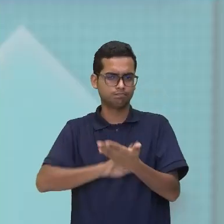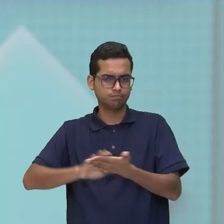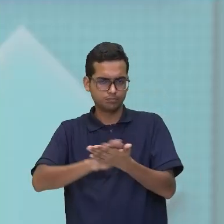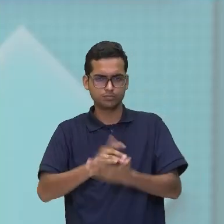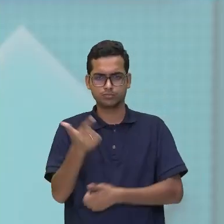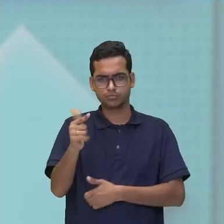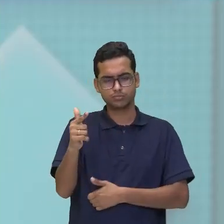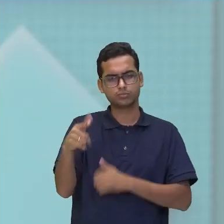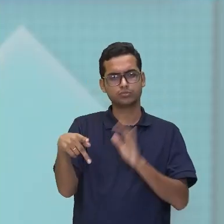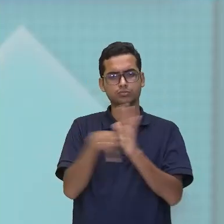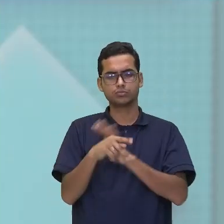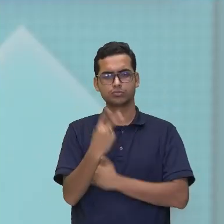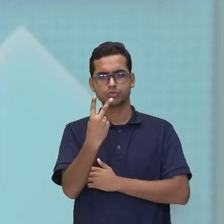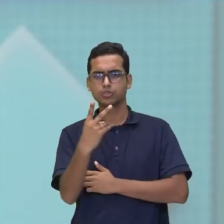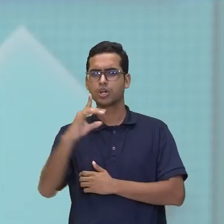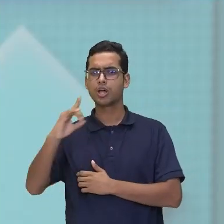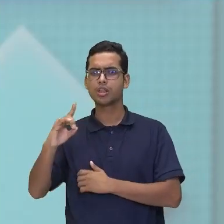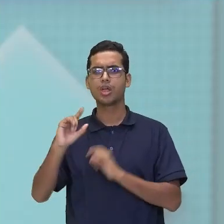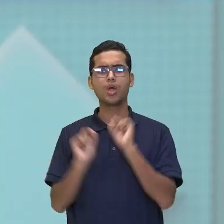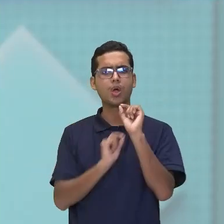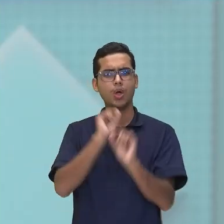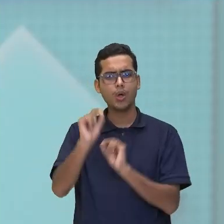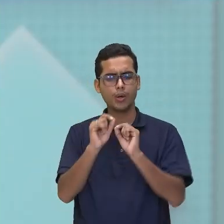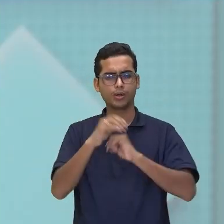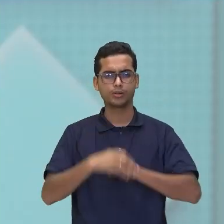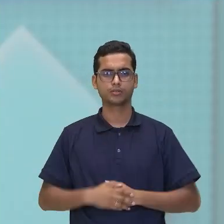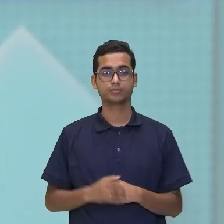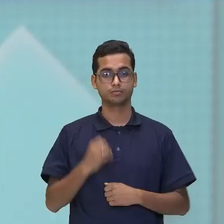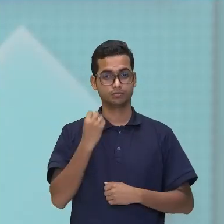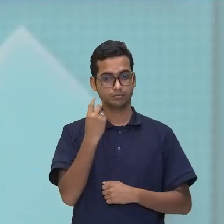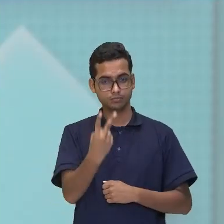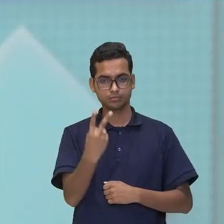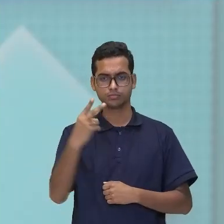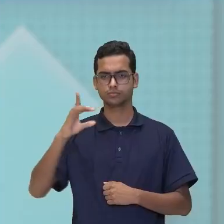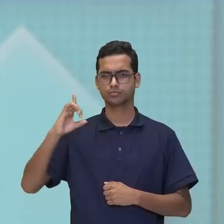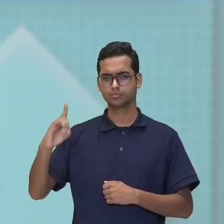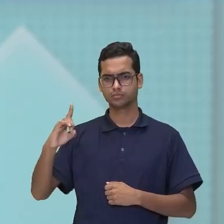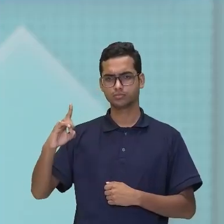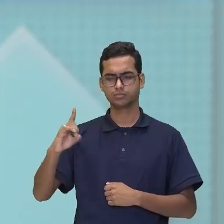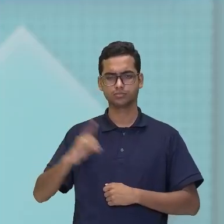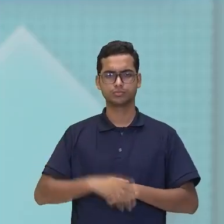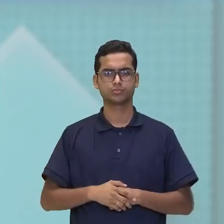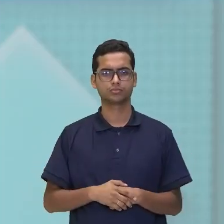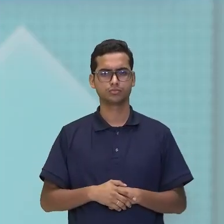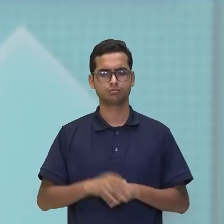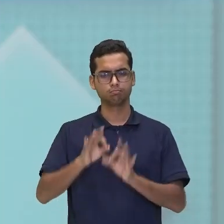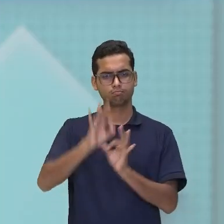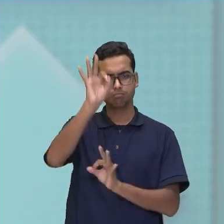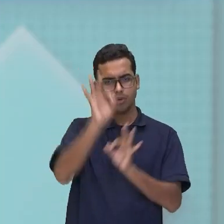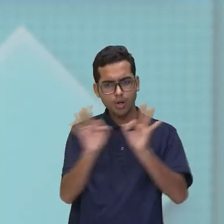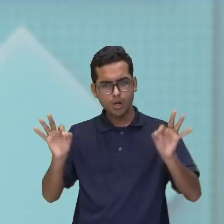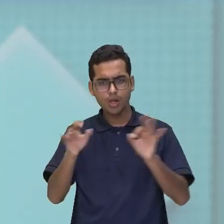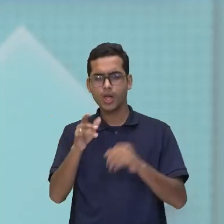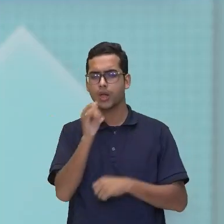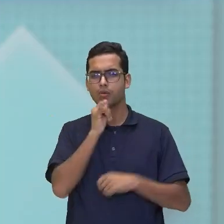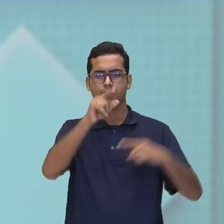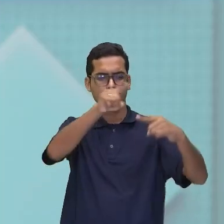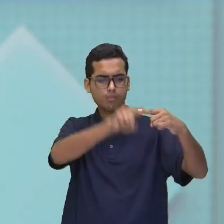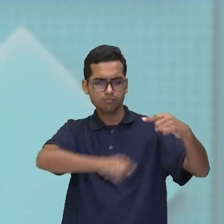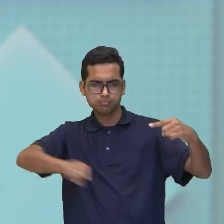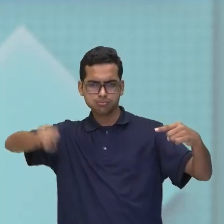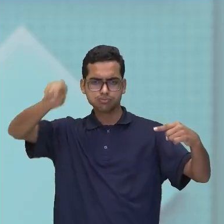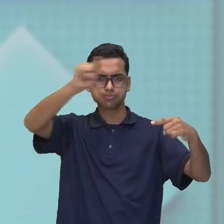Bidimensionalidade. O que é bidimensionalidade? Se eu pego, faça um círculo. Um círculo,